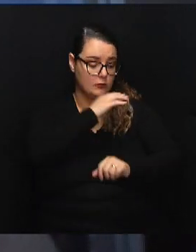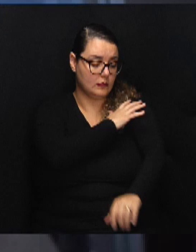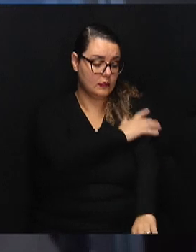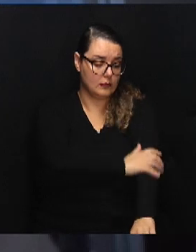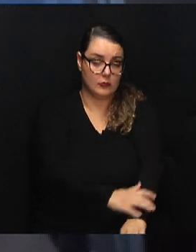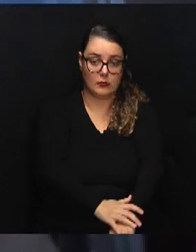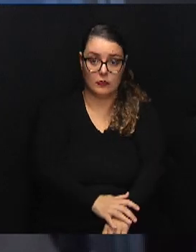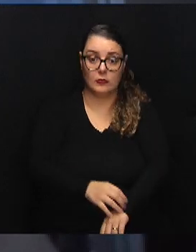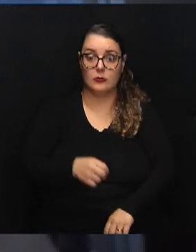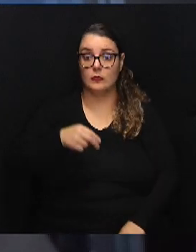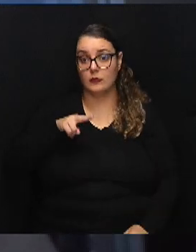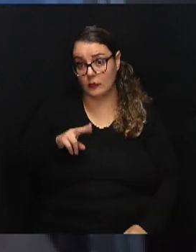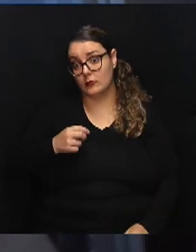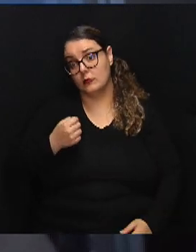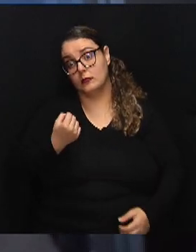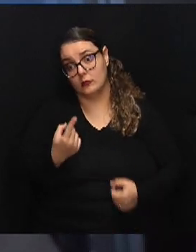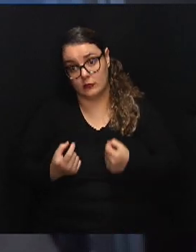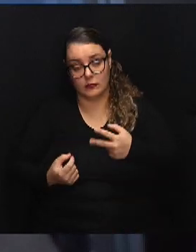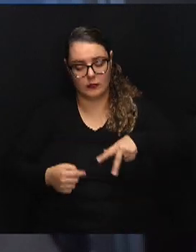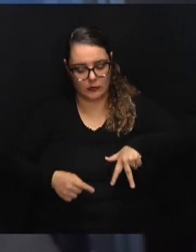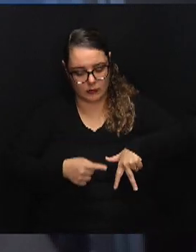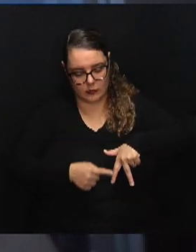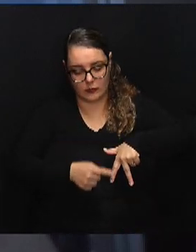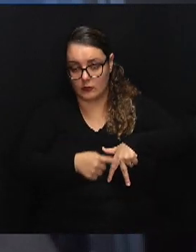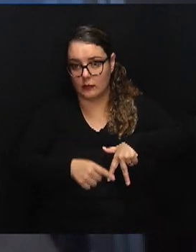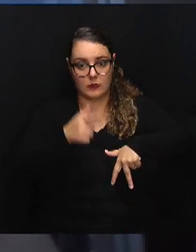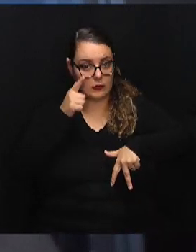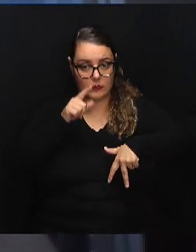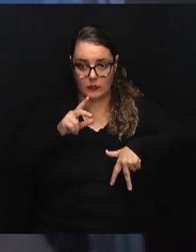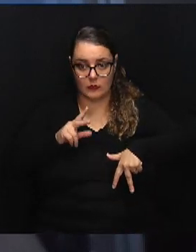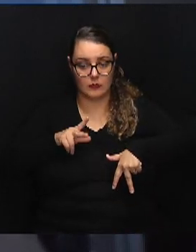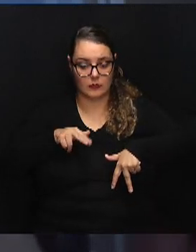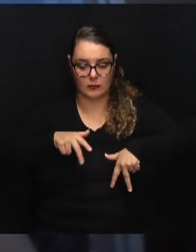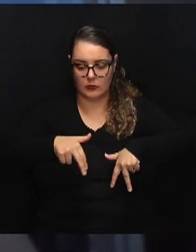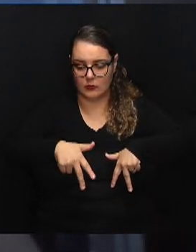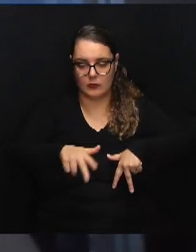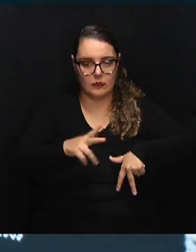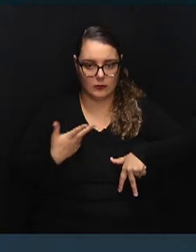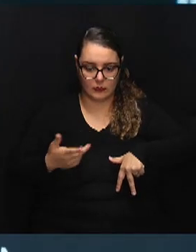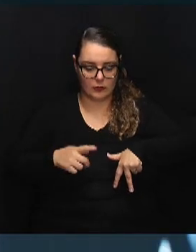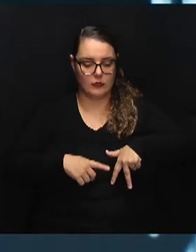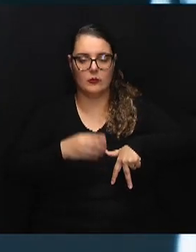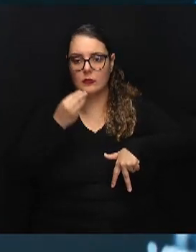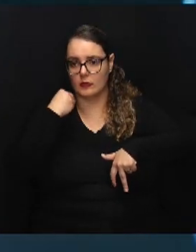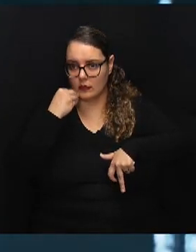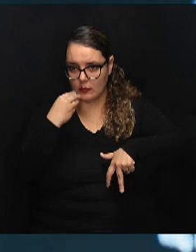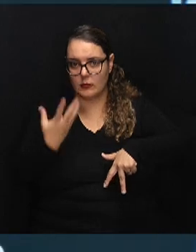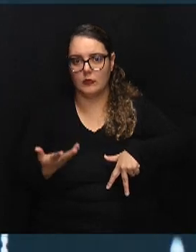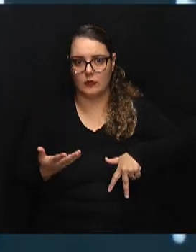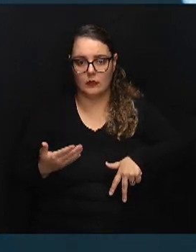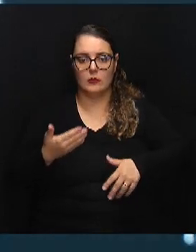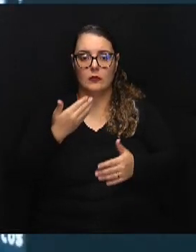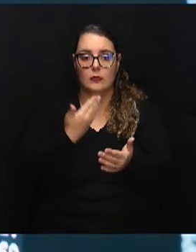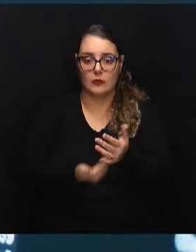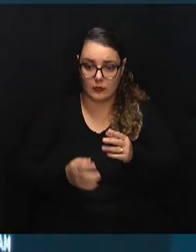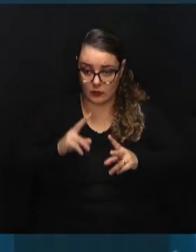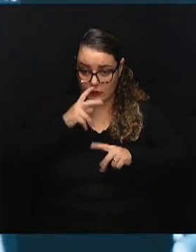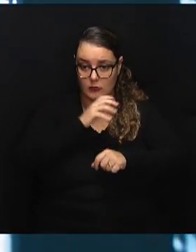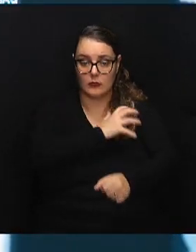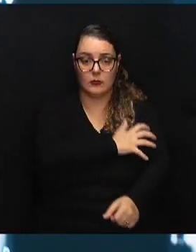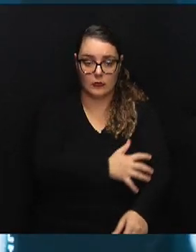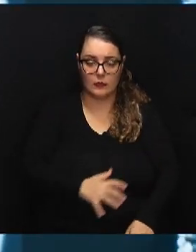força numa das pernas. Então, ela não consegue, às vezes, caminhar, ela estava caminhando super bem, de repente ela perde a força